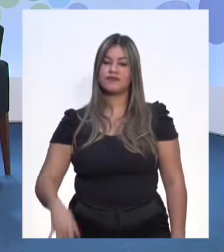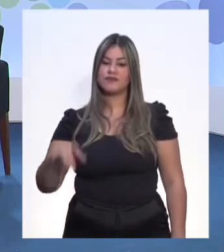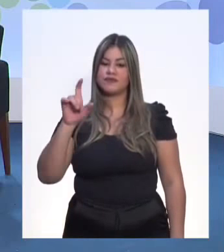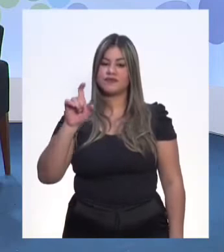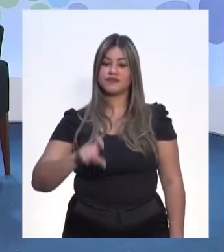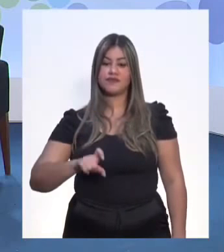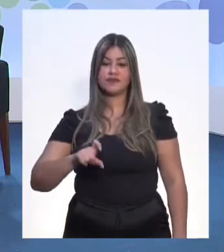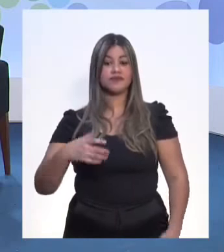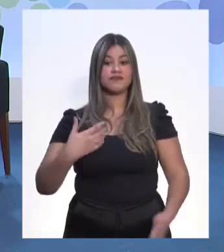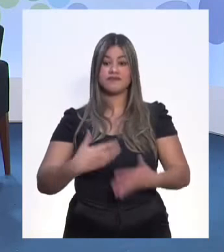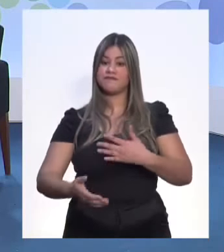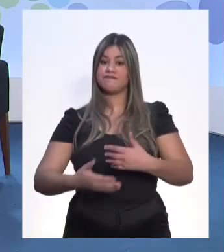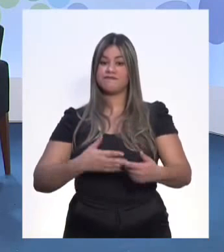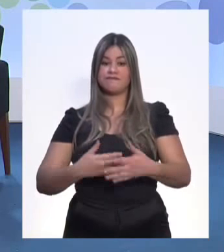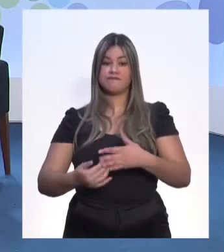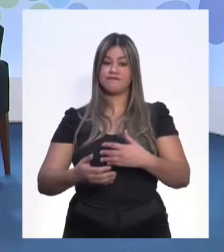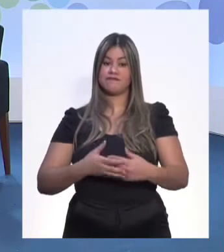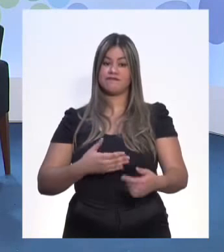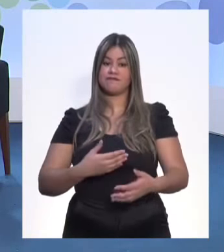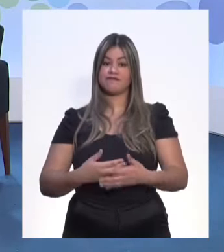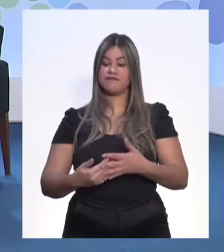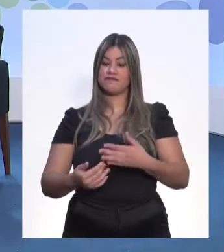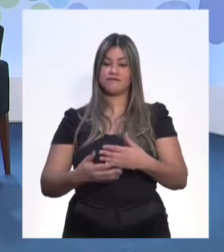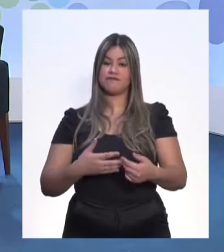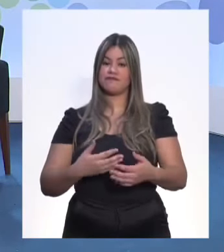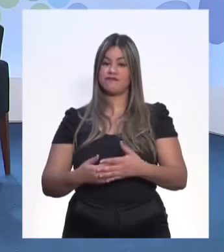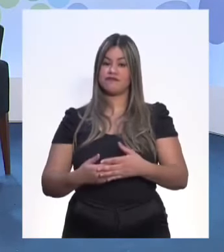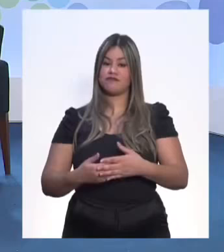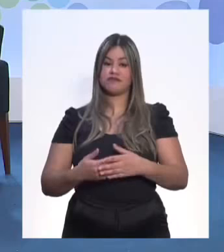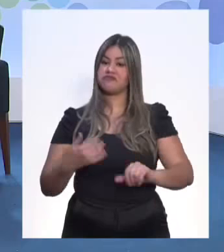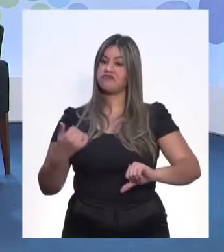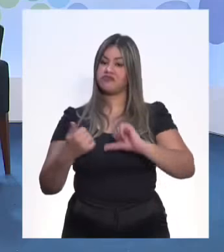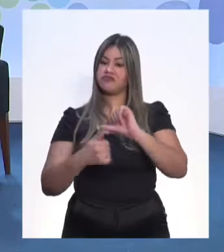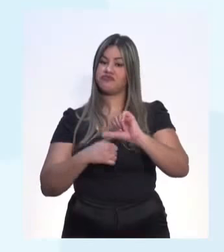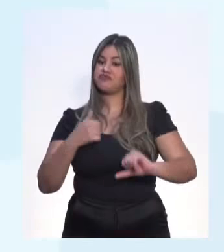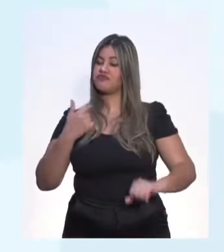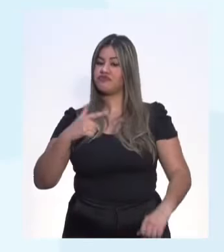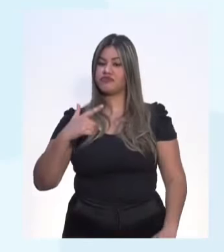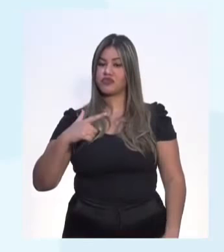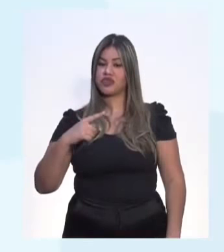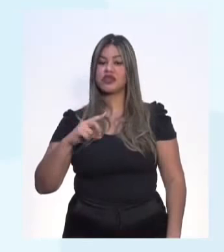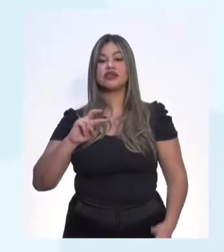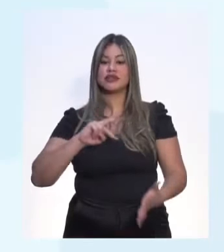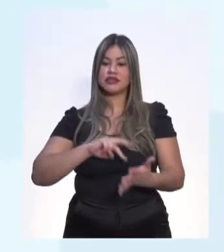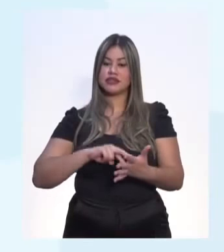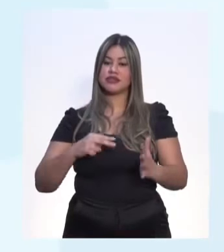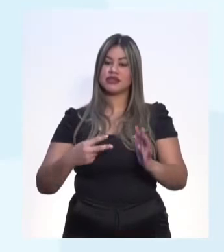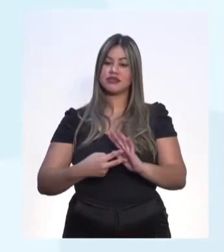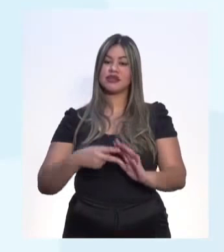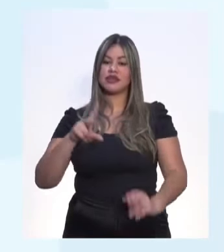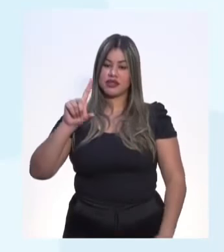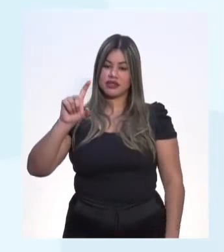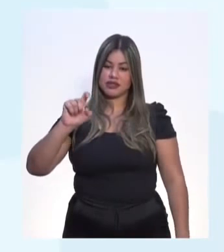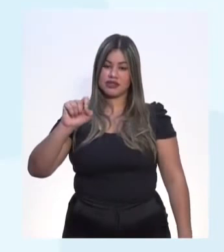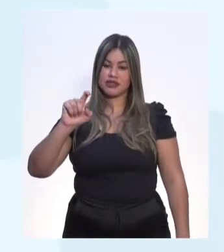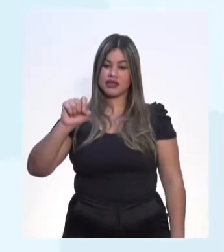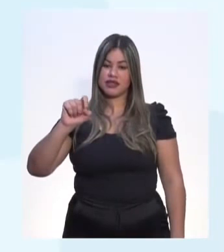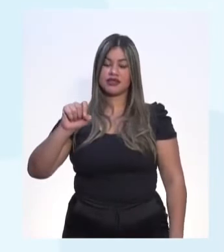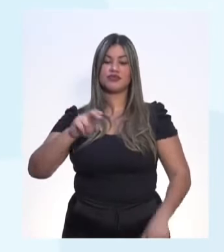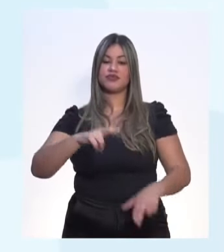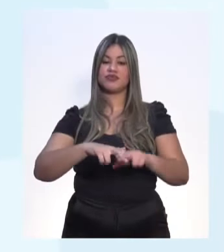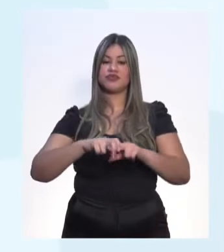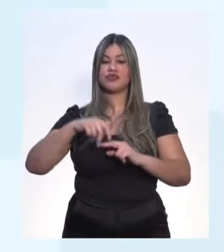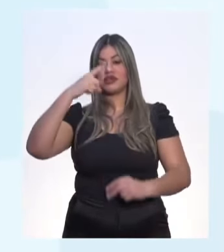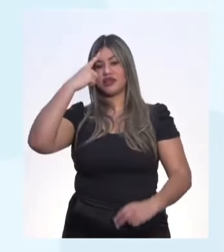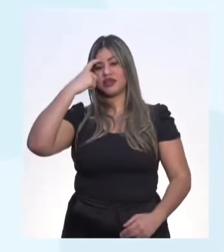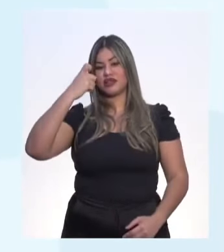X em qualquer posição aqui por exemplo ele não muda aí ele vai continuar sendo sendo 10 então por isso a